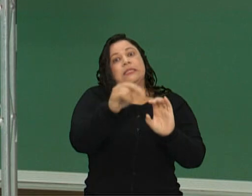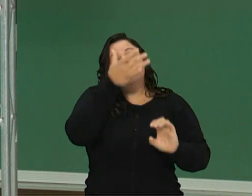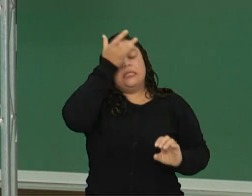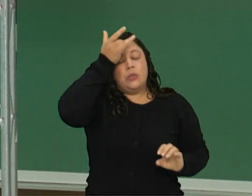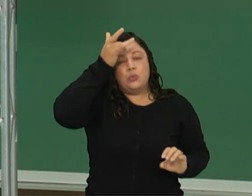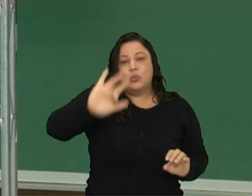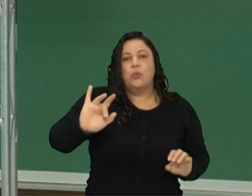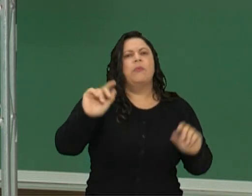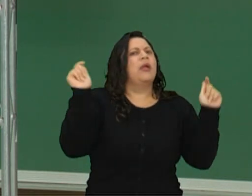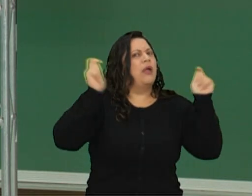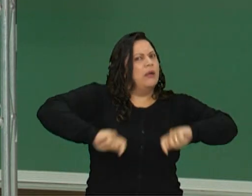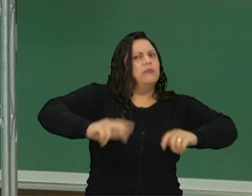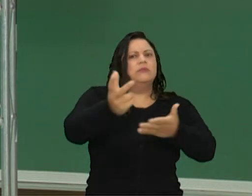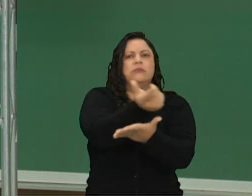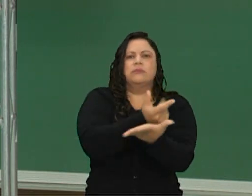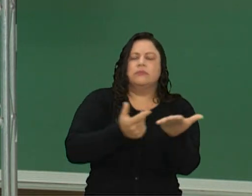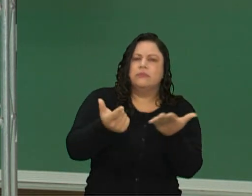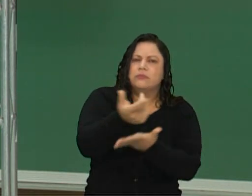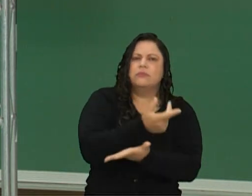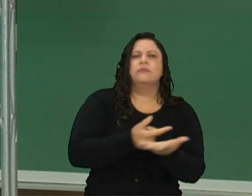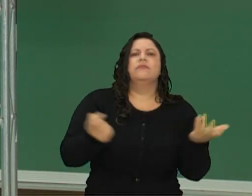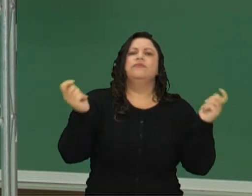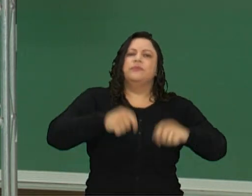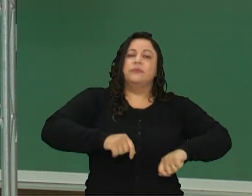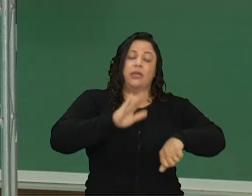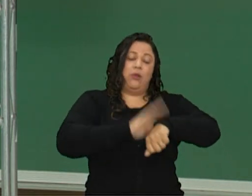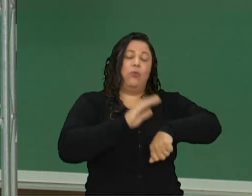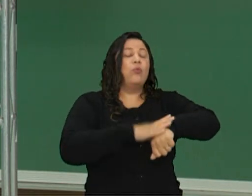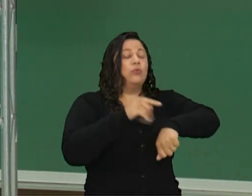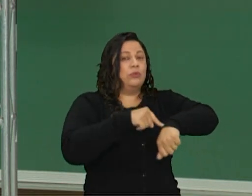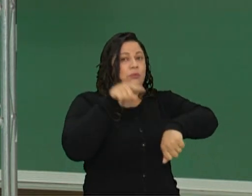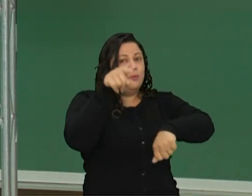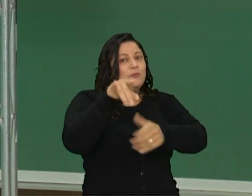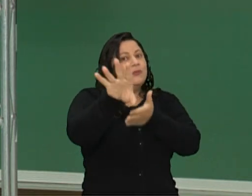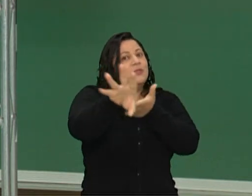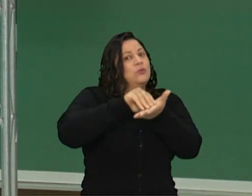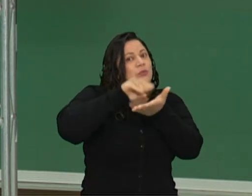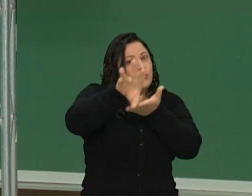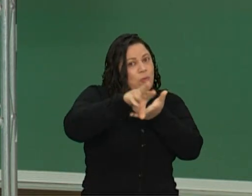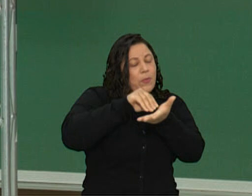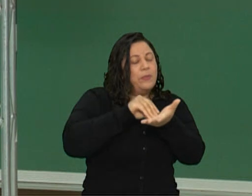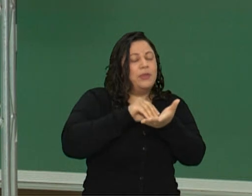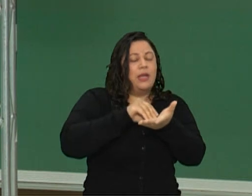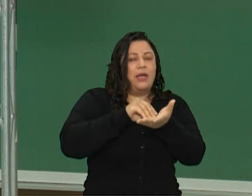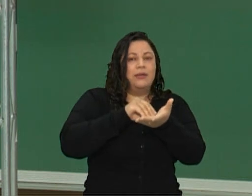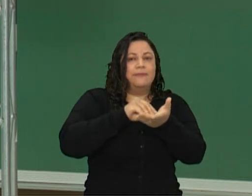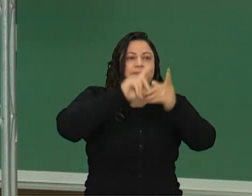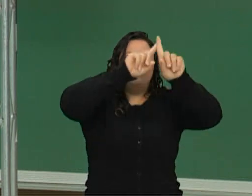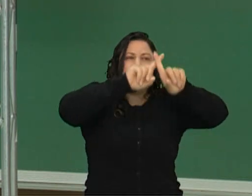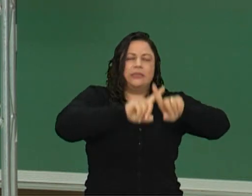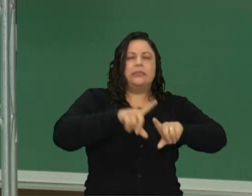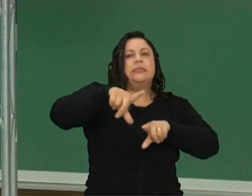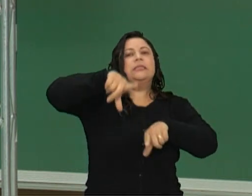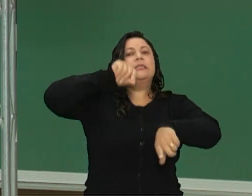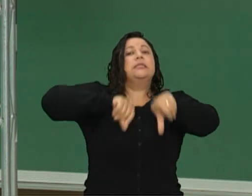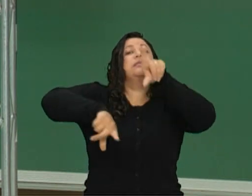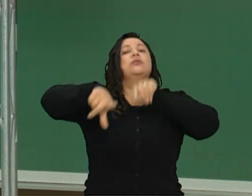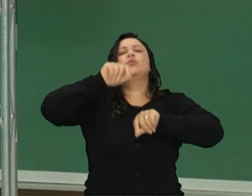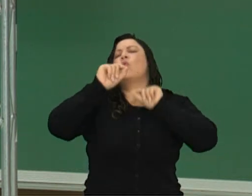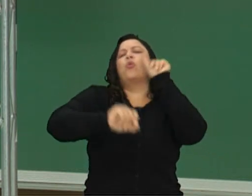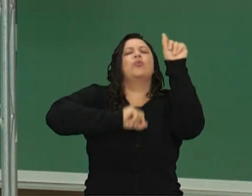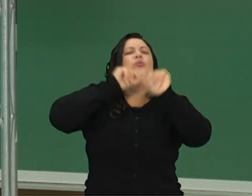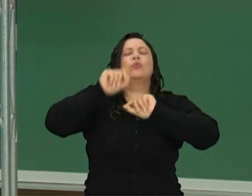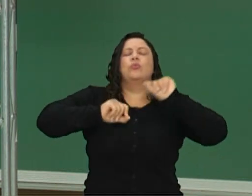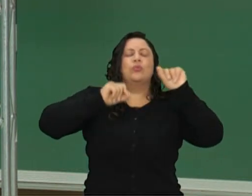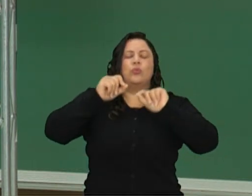vamos dar um tempo para vocês copiarem aqui esta alternativa, escolherem qual você considera que é do